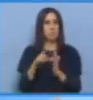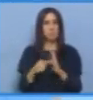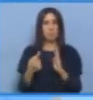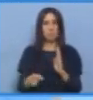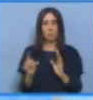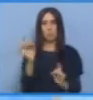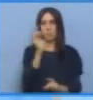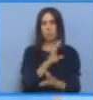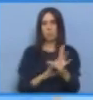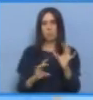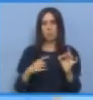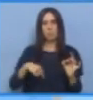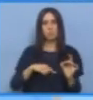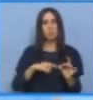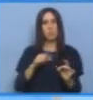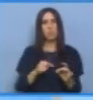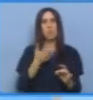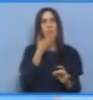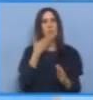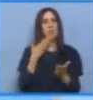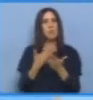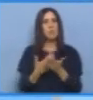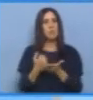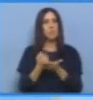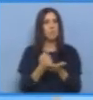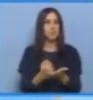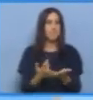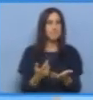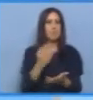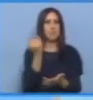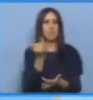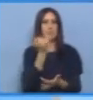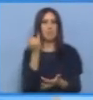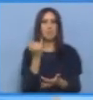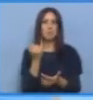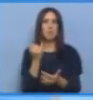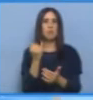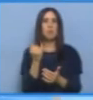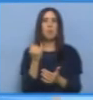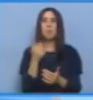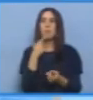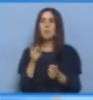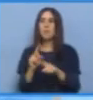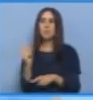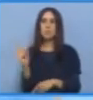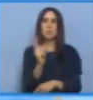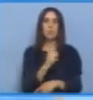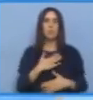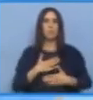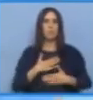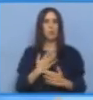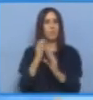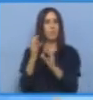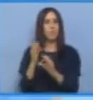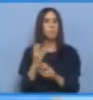nível europeu, também estamos a produzir ferramentas para apoiar as entidades a acolher o voluntário no regresso. Porque, como a Lara